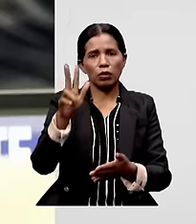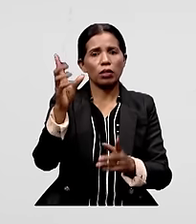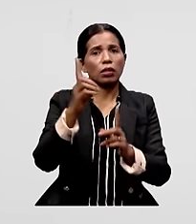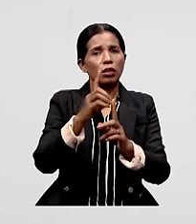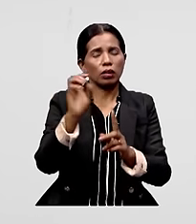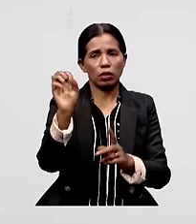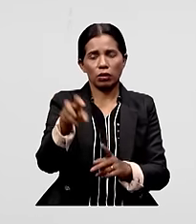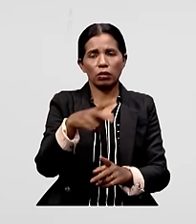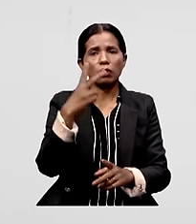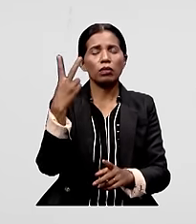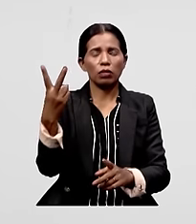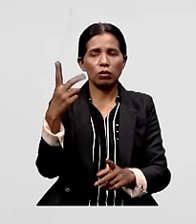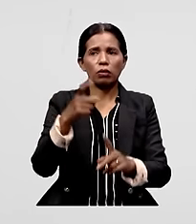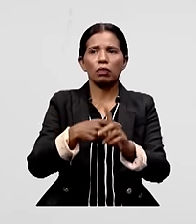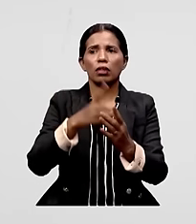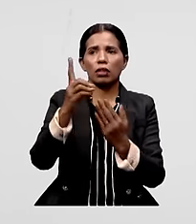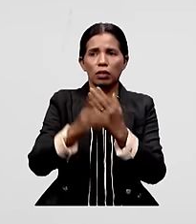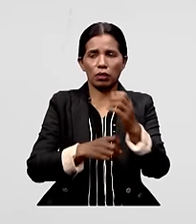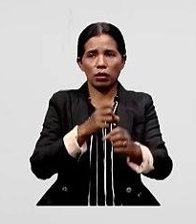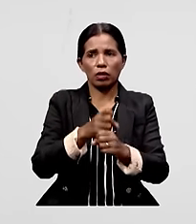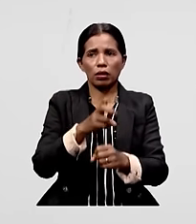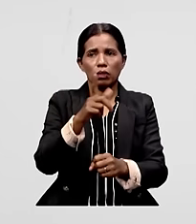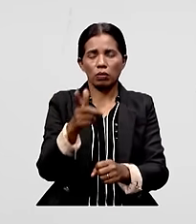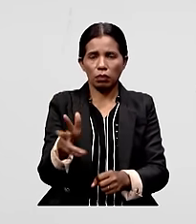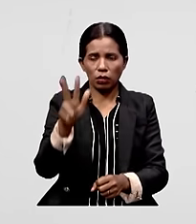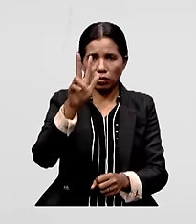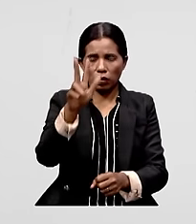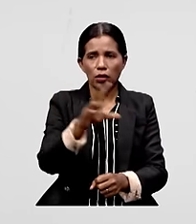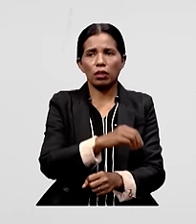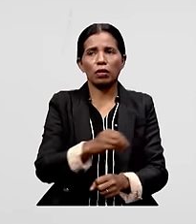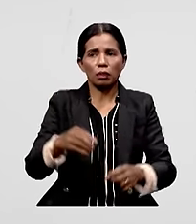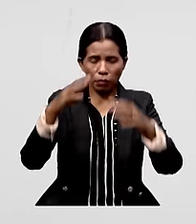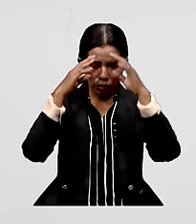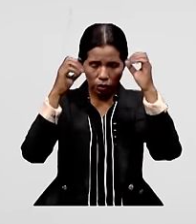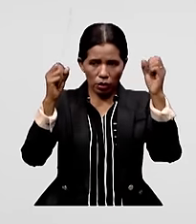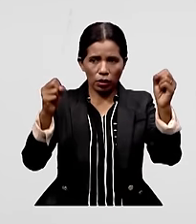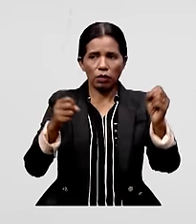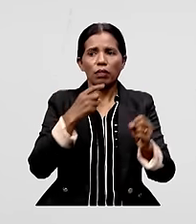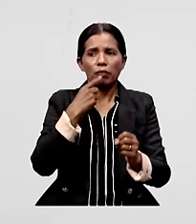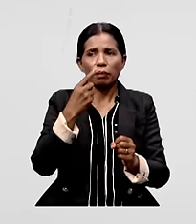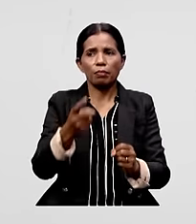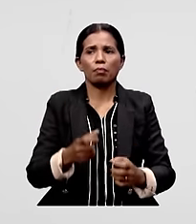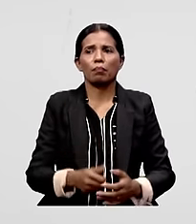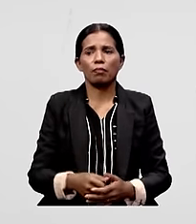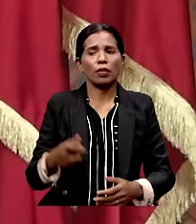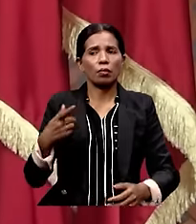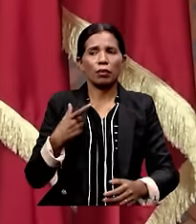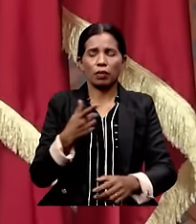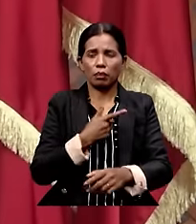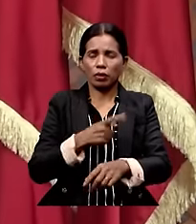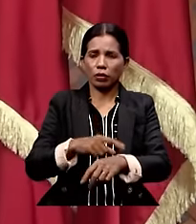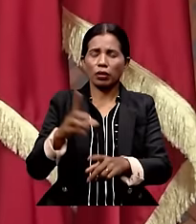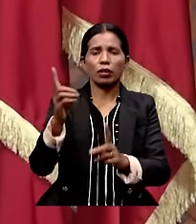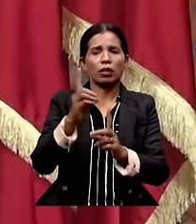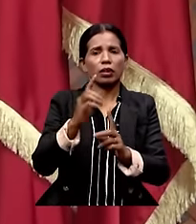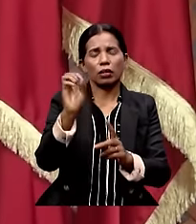San Lourdes Sin Rua fulano de dezembro tina Rihon Rua Ruanulu Resintolu nebe presidente promulgona. Antes ne Parlamento Nacional e aloron